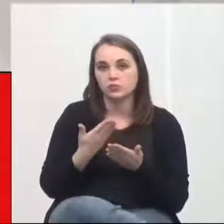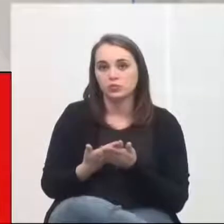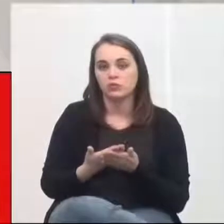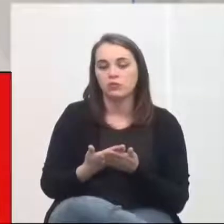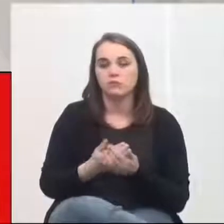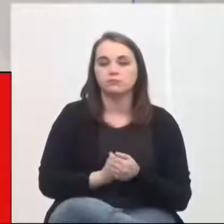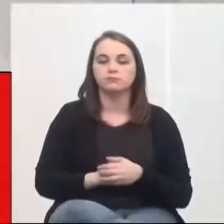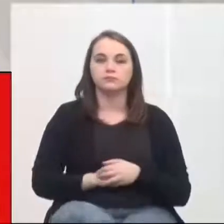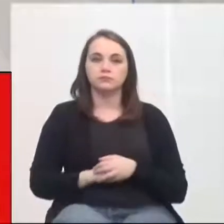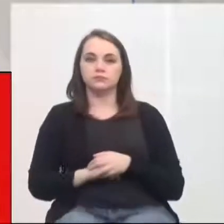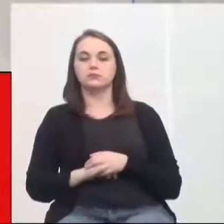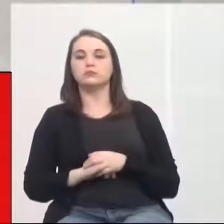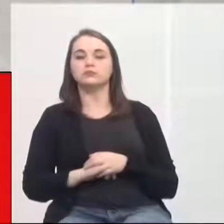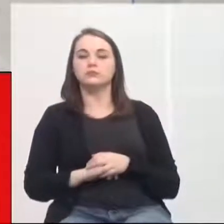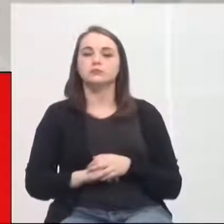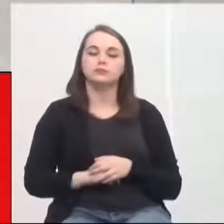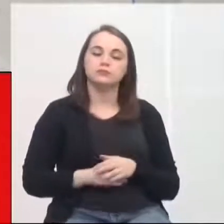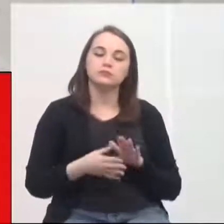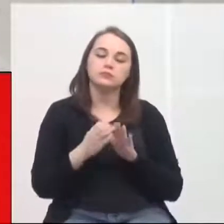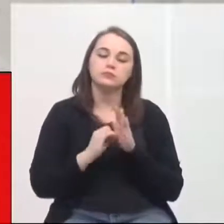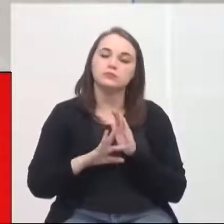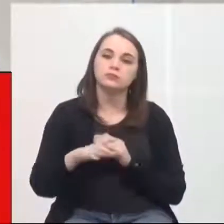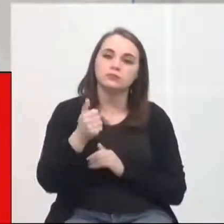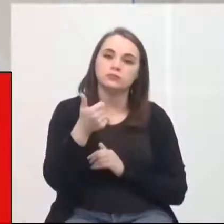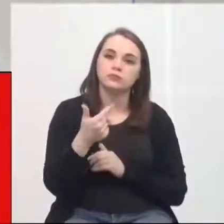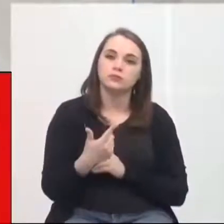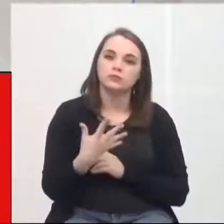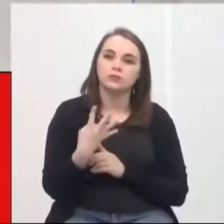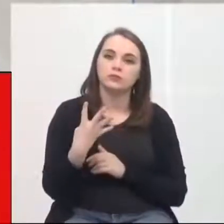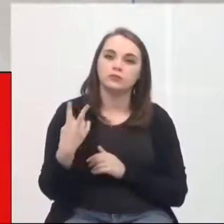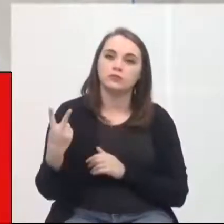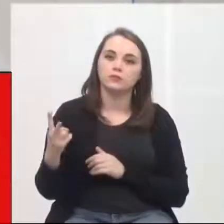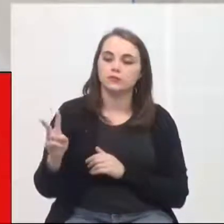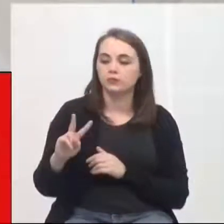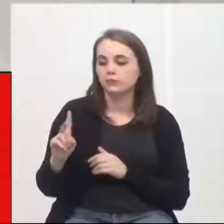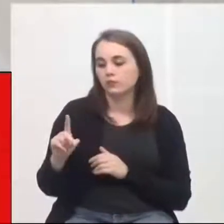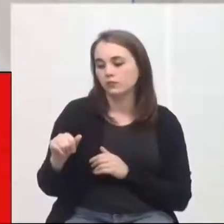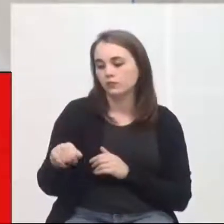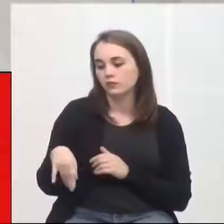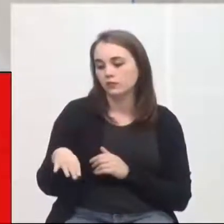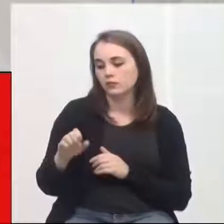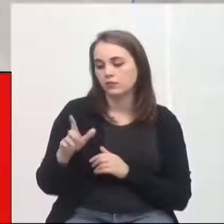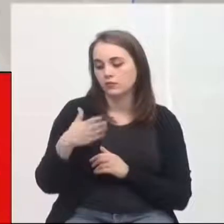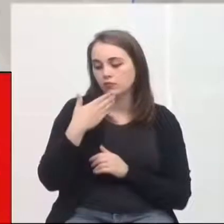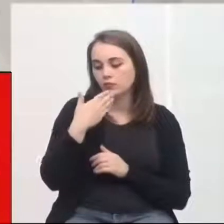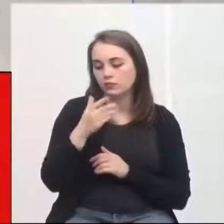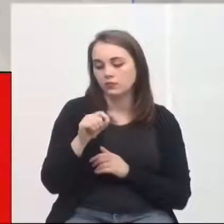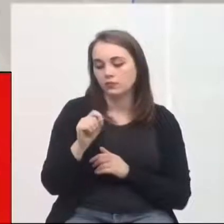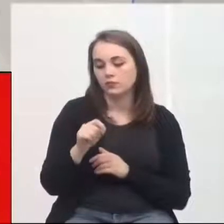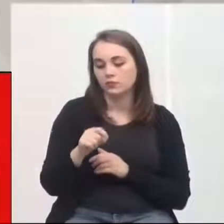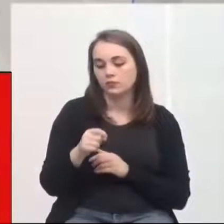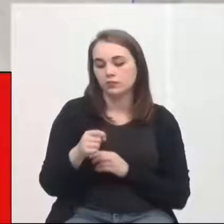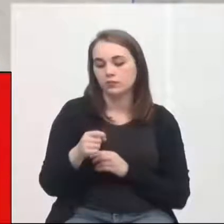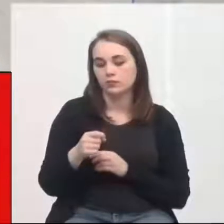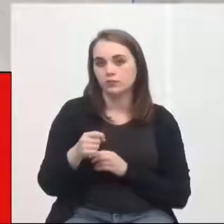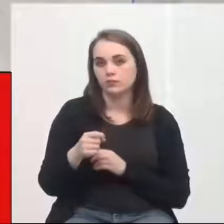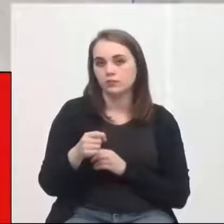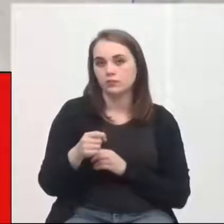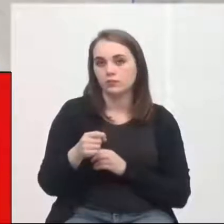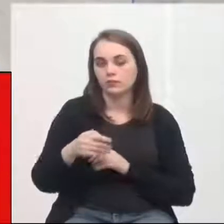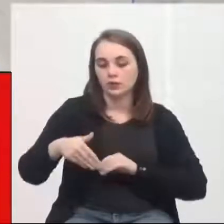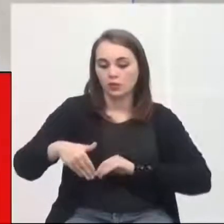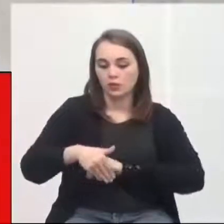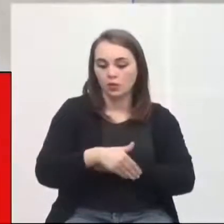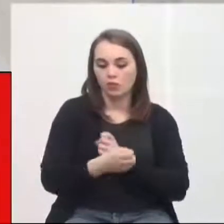frente, bairro Renascer. Indicação 1242-2021, autor vereador Daniel Frederico Antunes, limpeza e roçada da vegetação localizada na